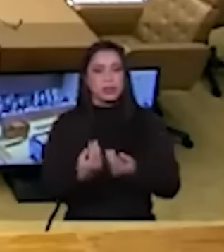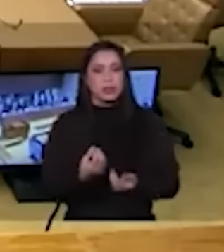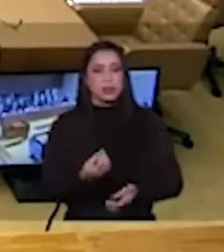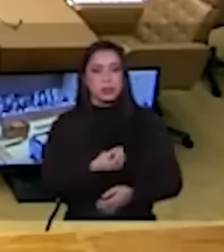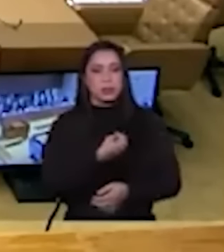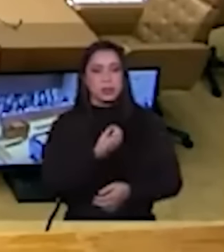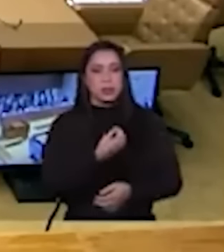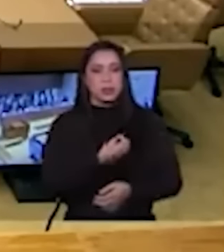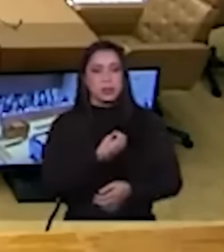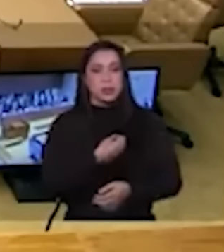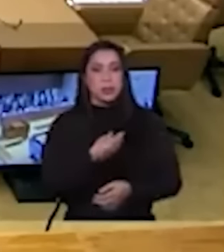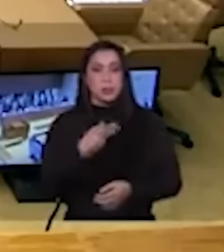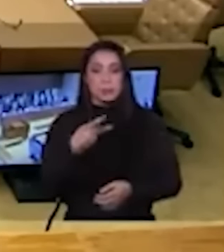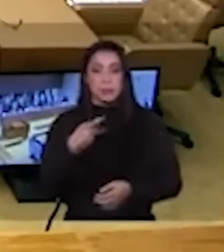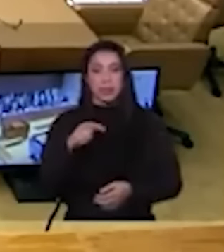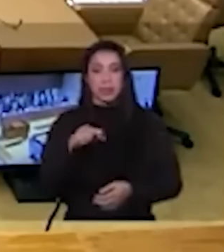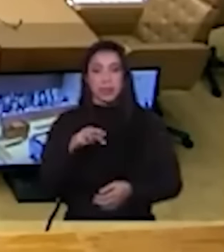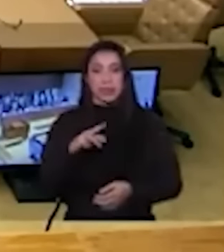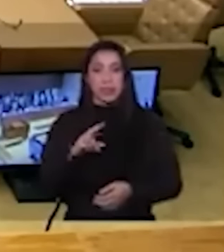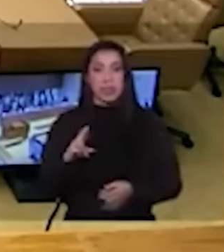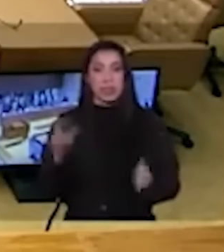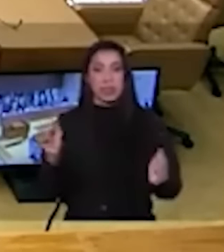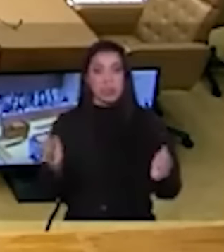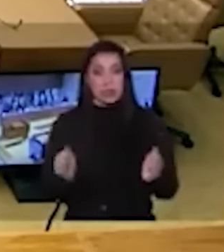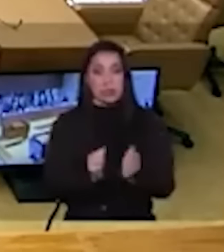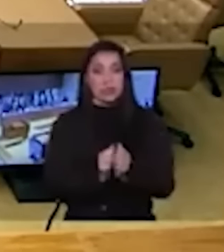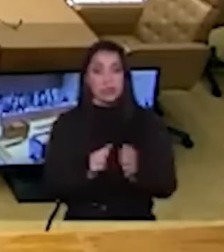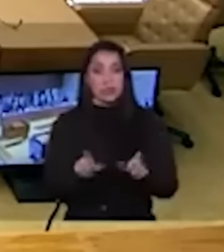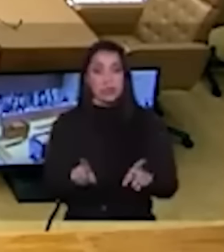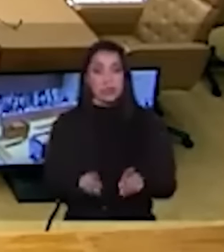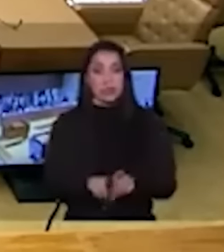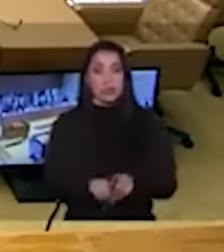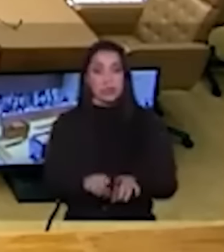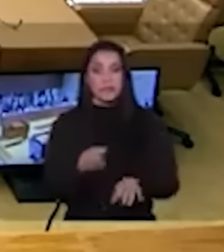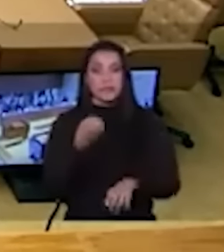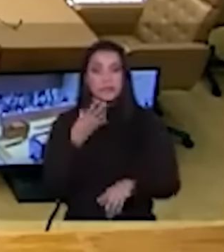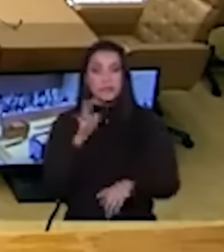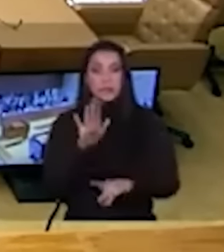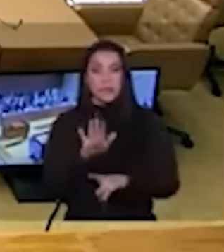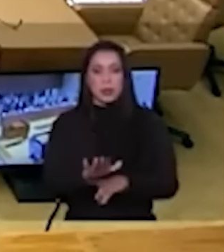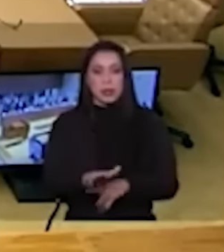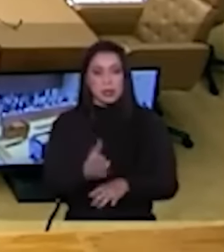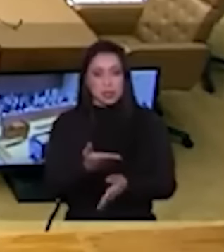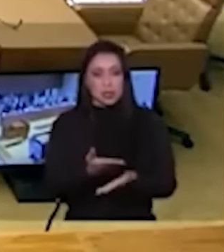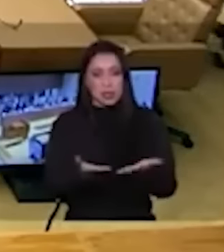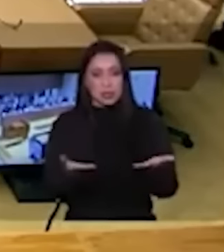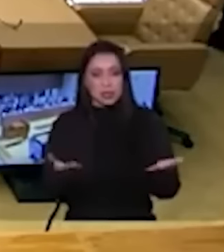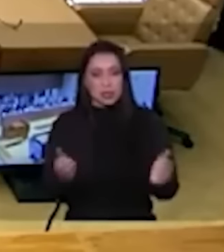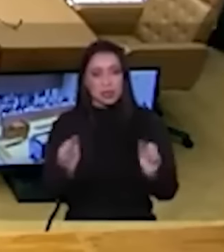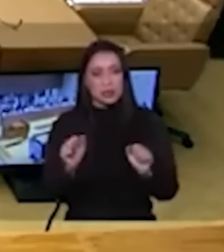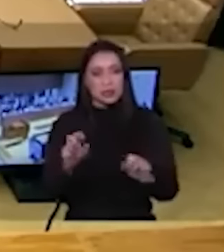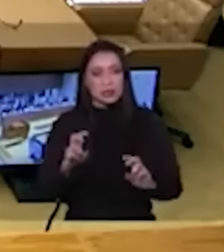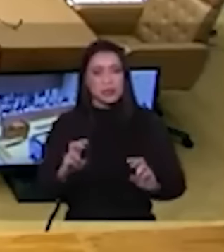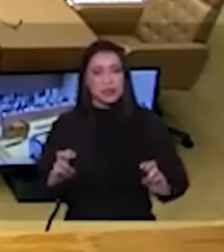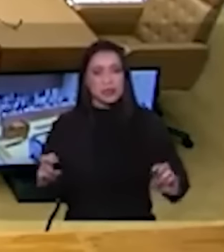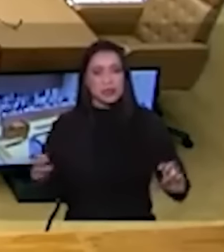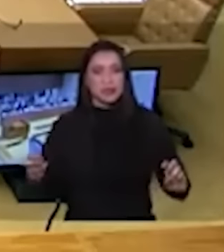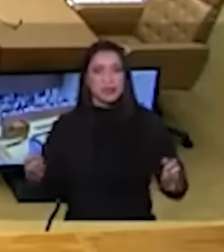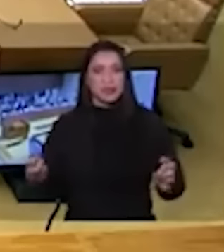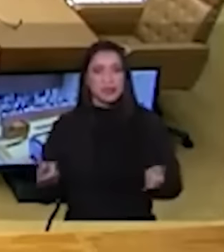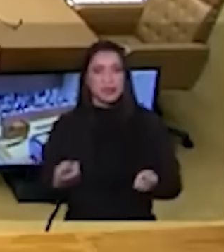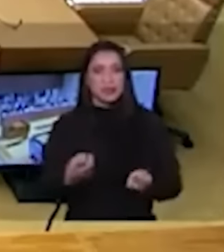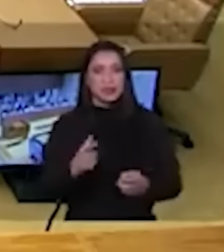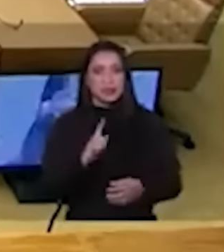insegurança jurídica criada nos últimos anos pelo STF na qual ninguém sabe qual é a lei que está valendo hoje superou as